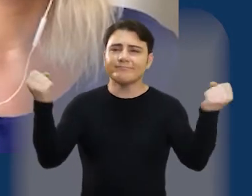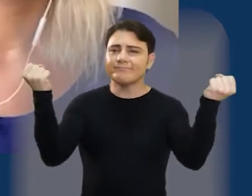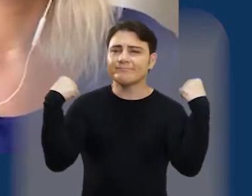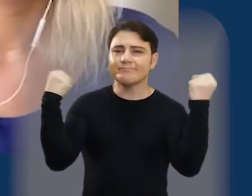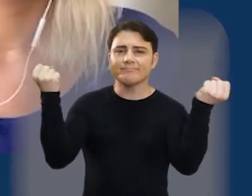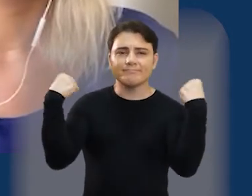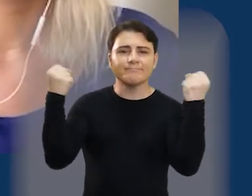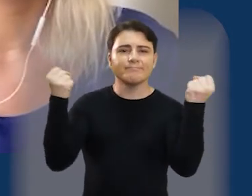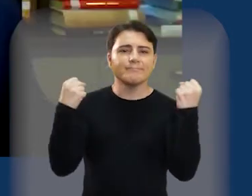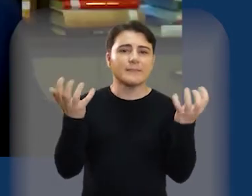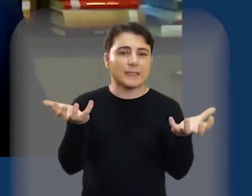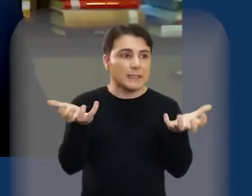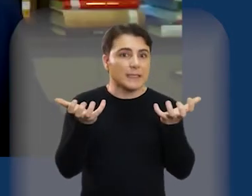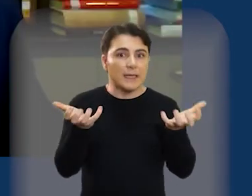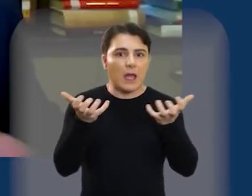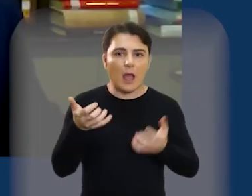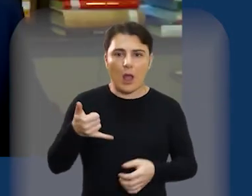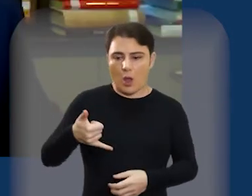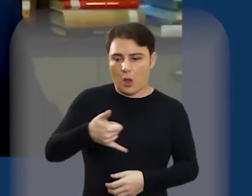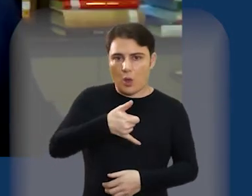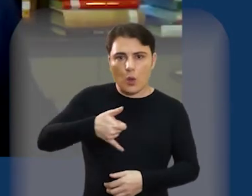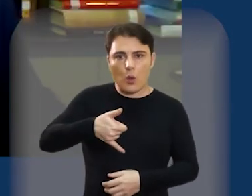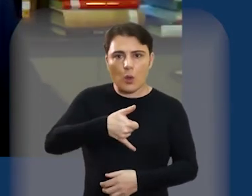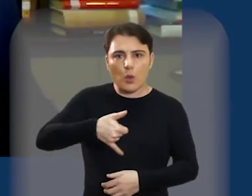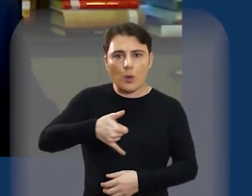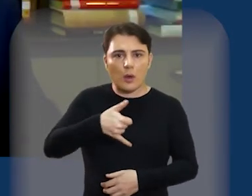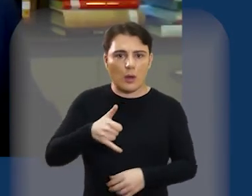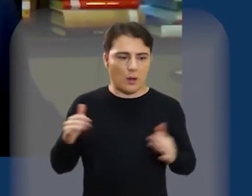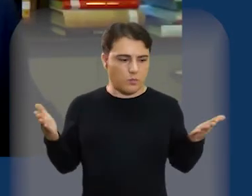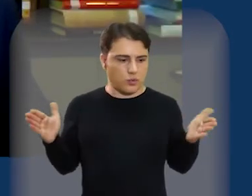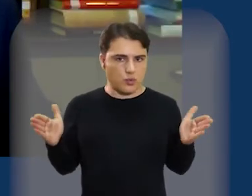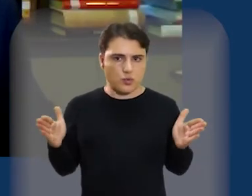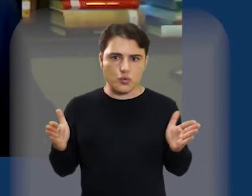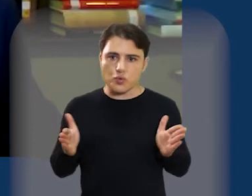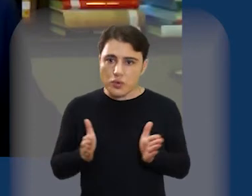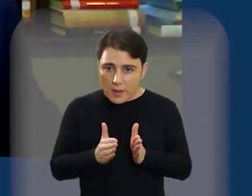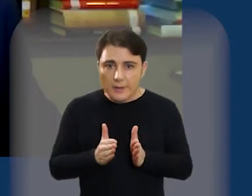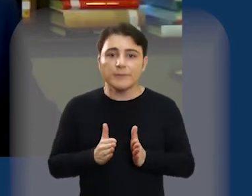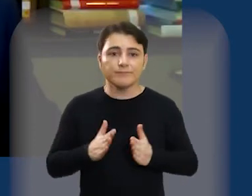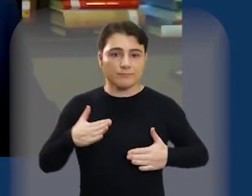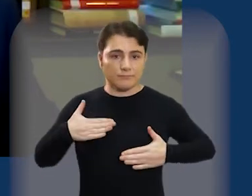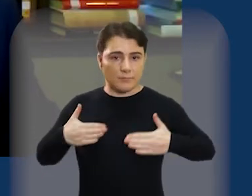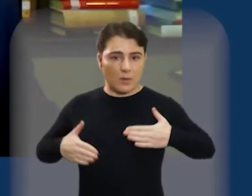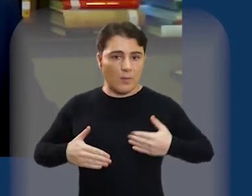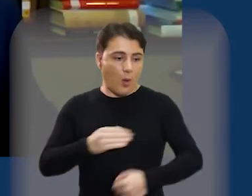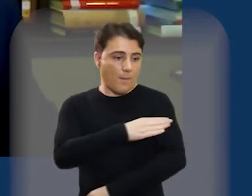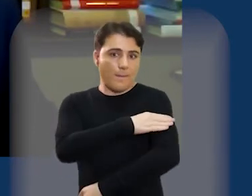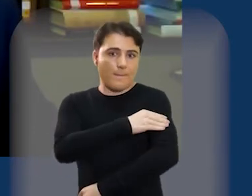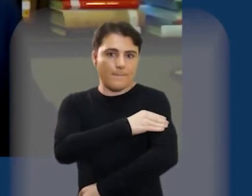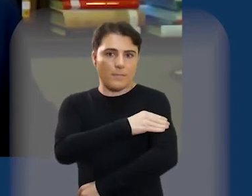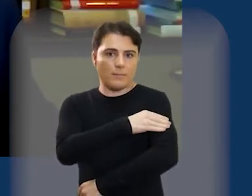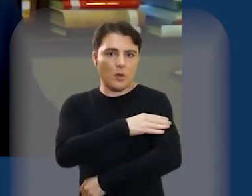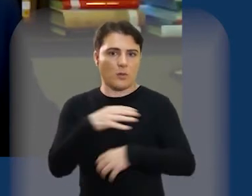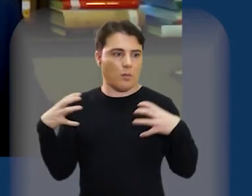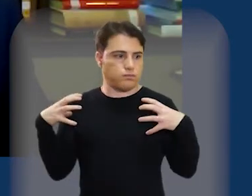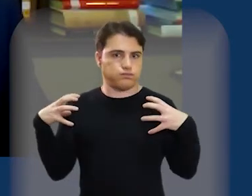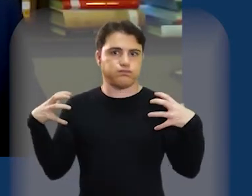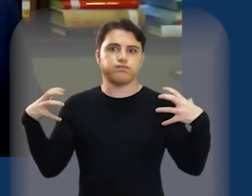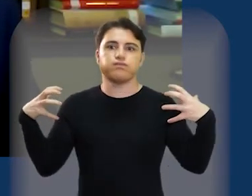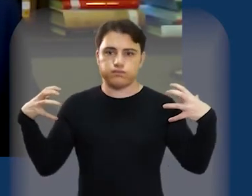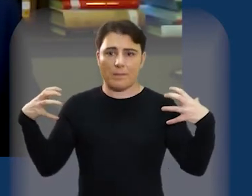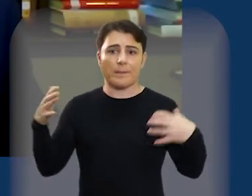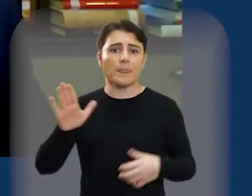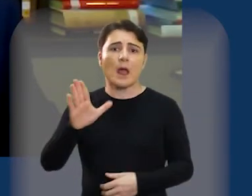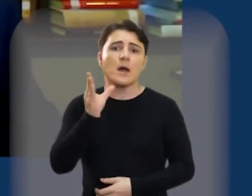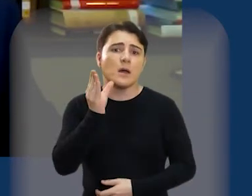física e querem reduzir a massa gordurosa e aumentar a massa magra. Mas, de qualquer maneira, é uma restrição energética, é